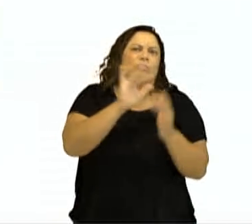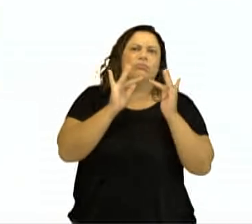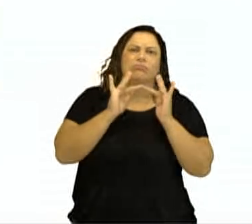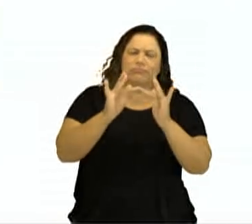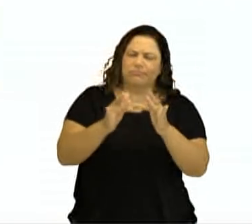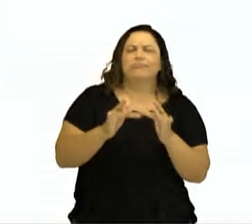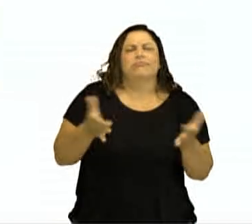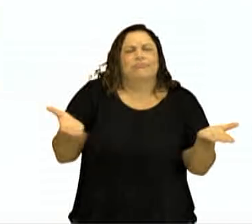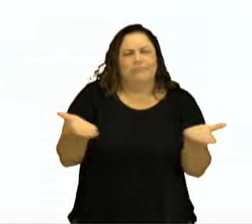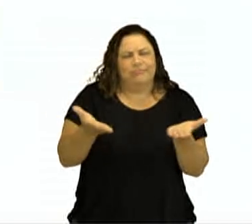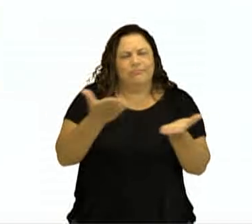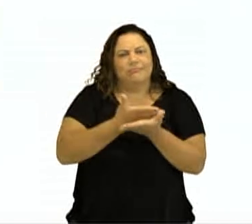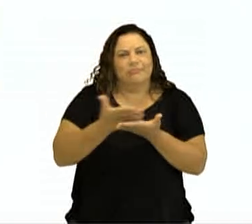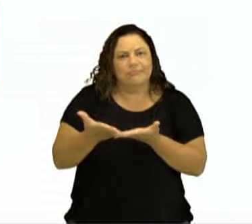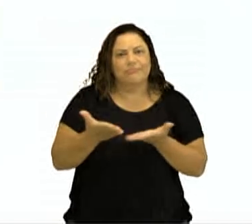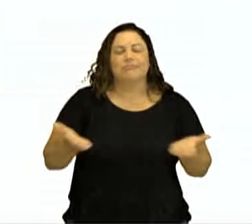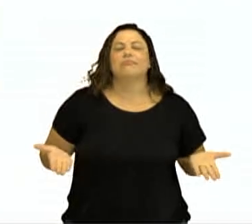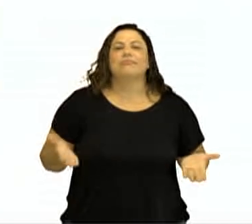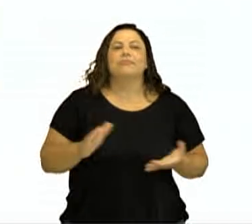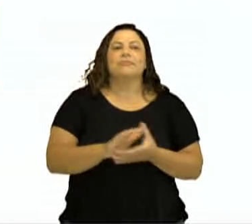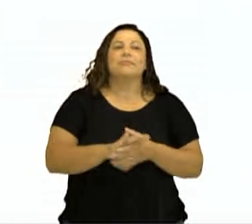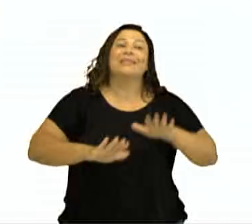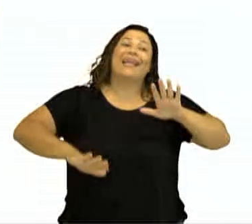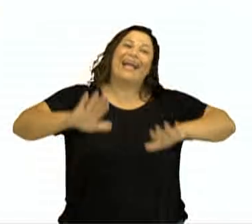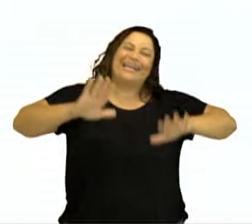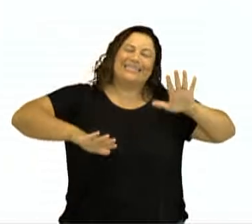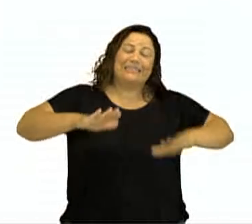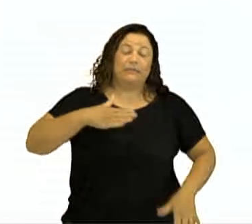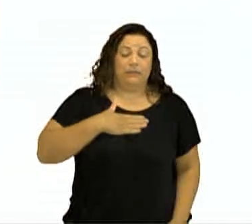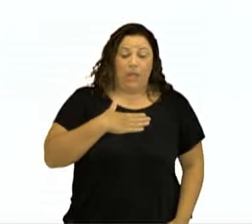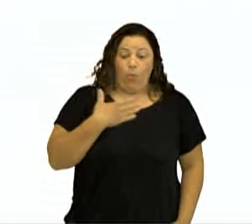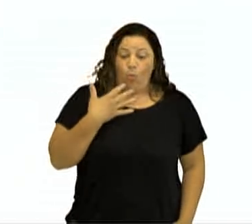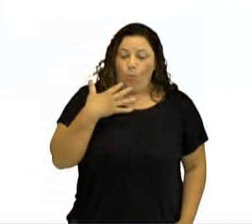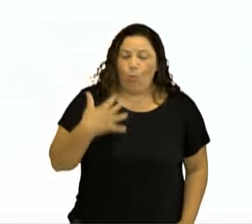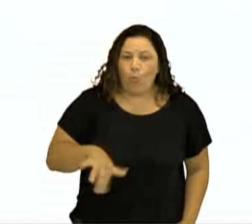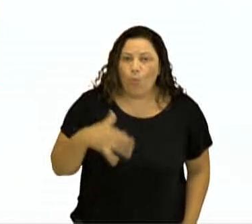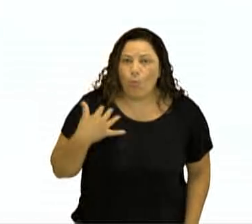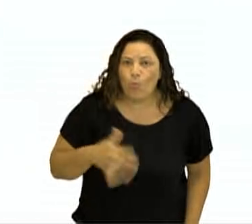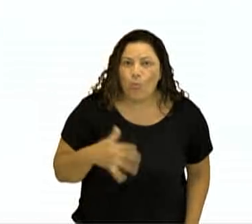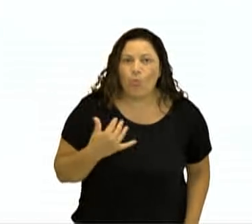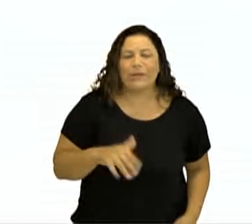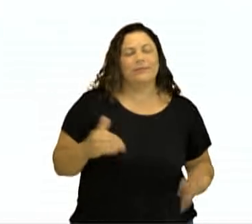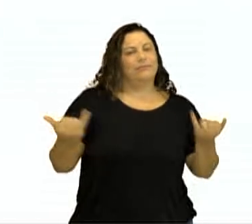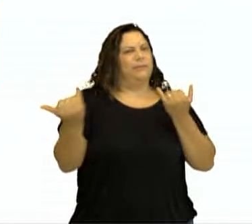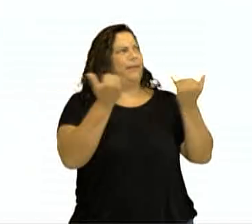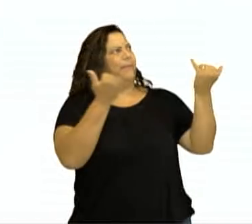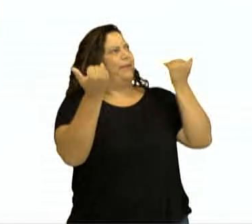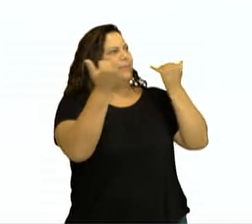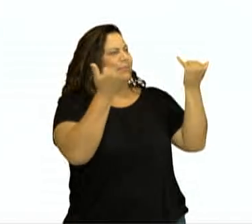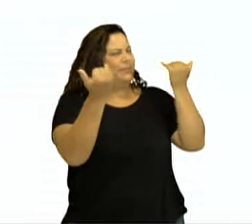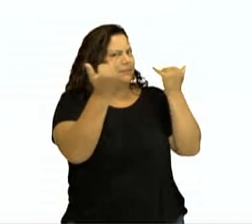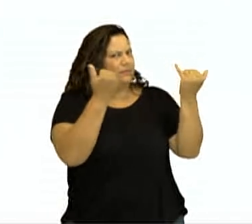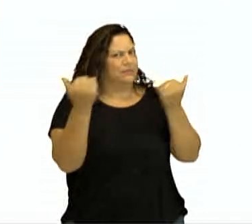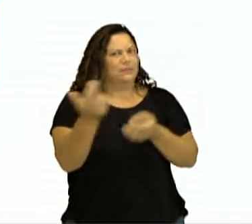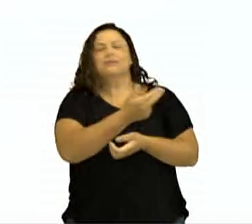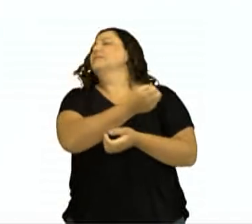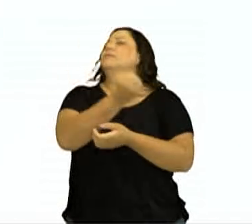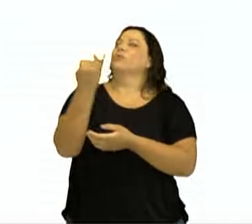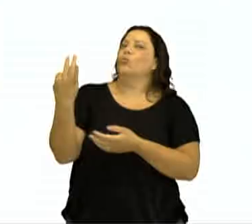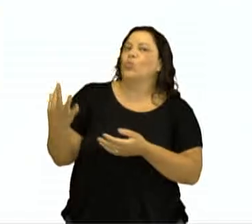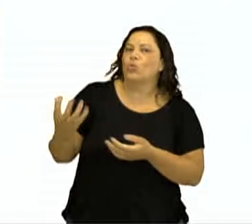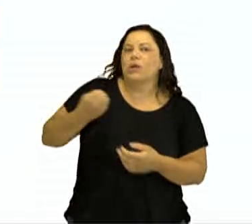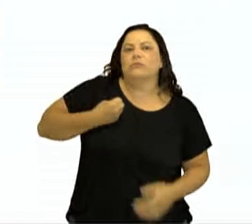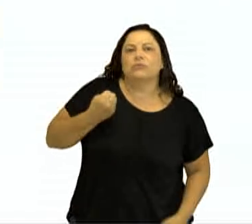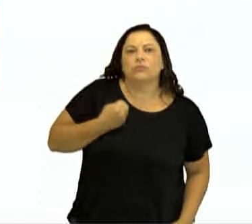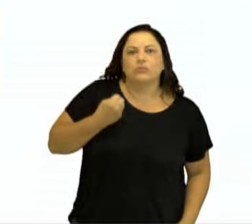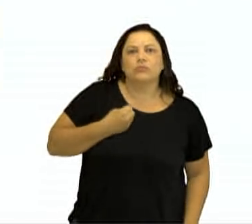ela, vocês às vezes se assustam. Quantas informações, quantas coisas, quantos números,